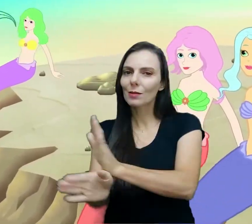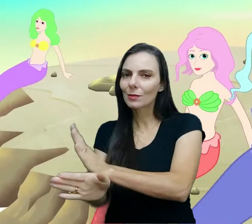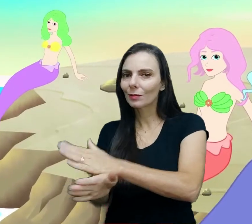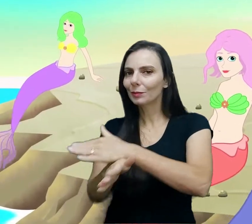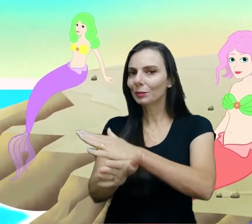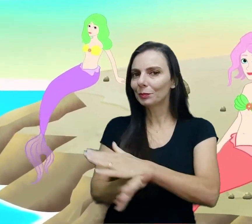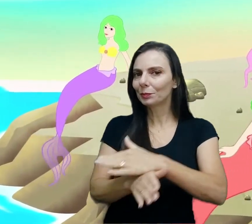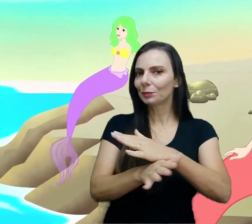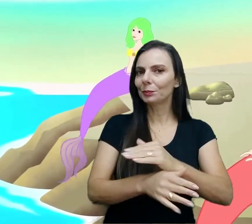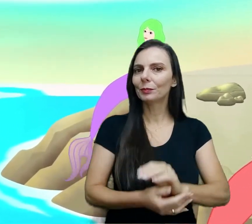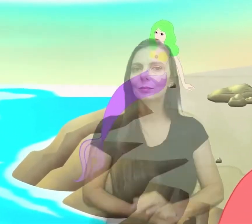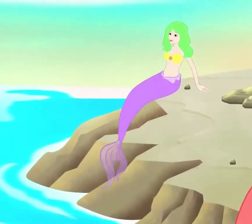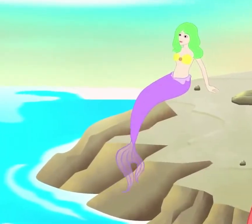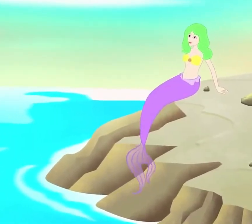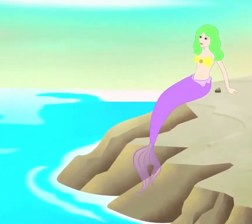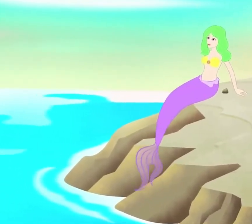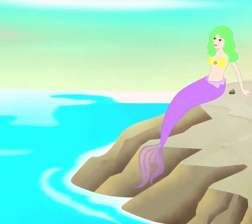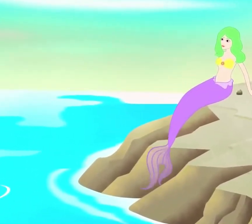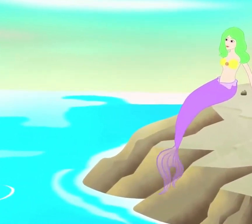As sereias,